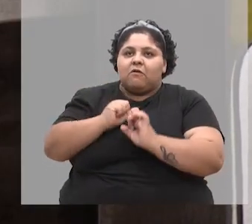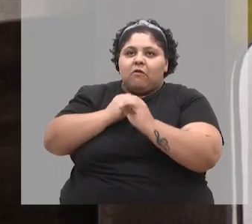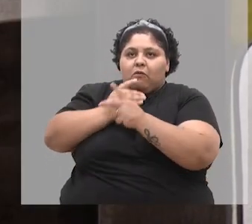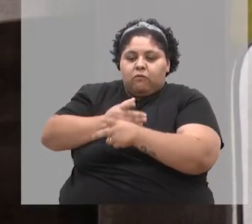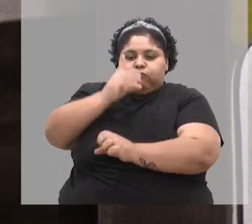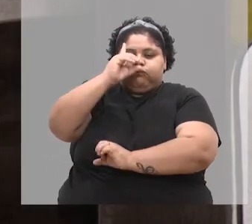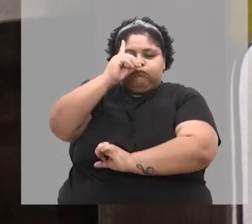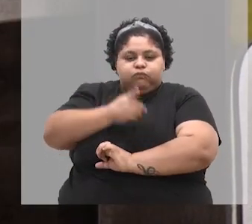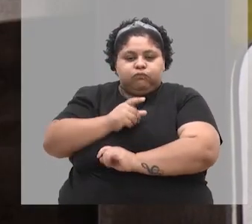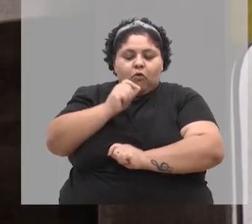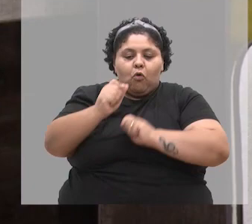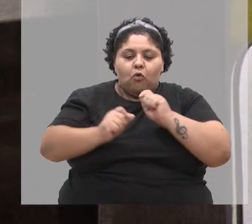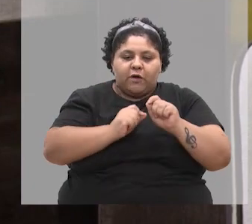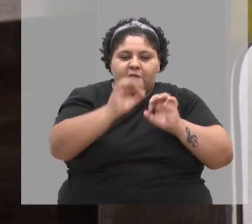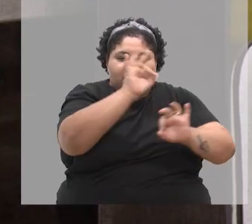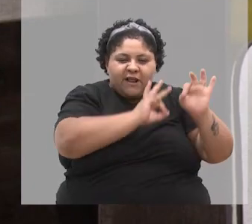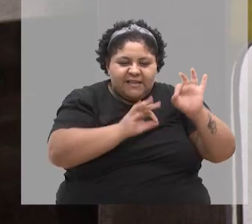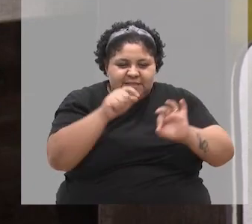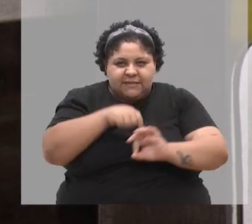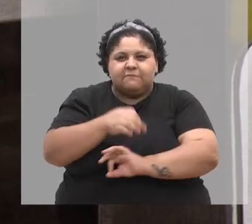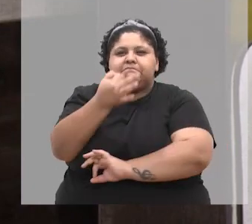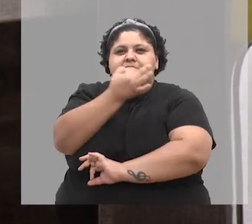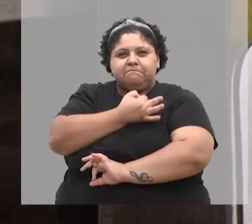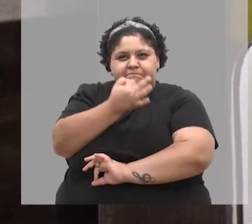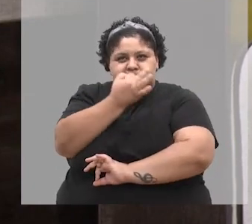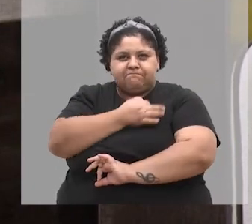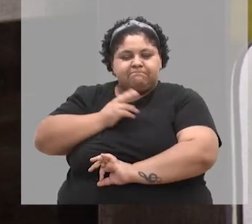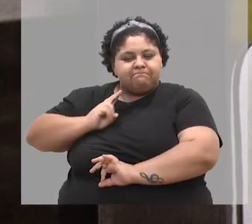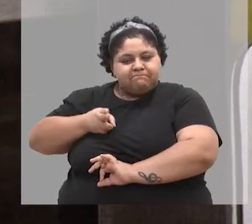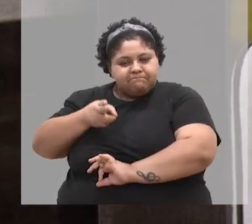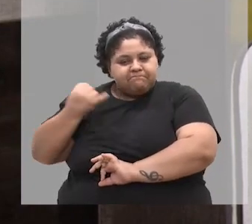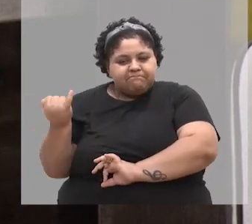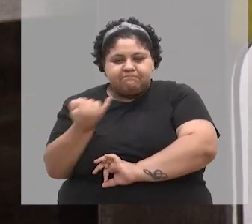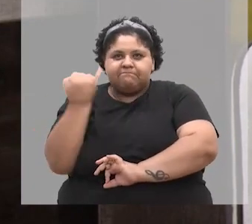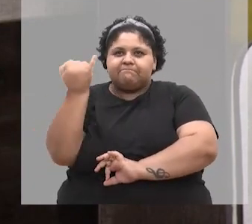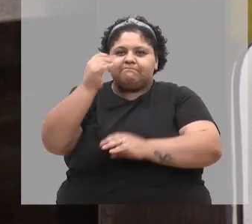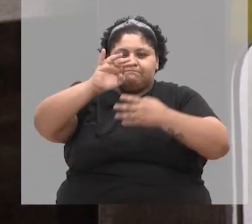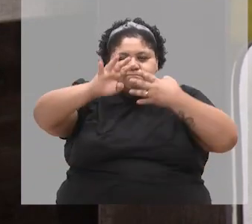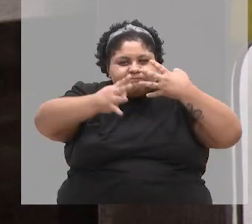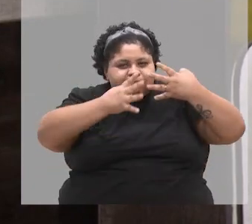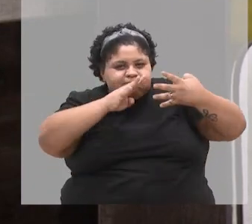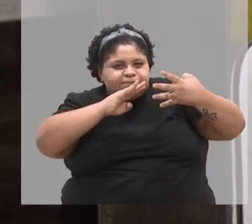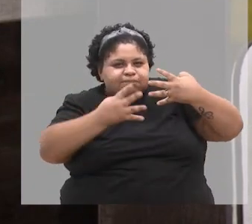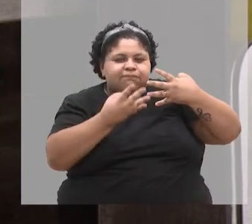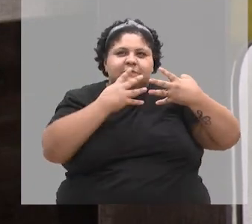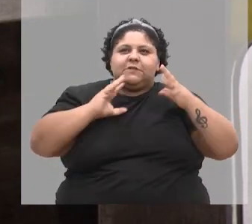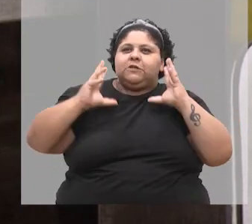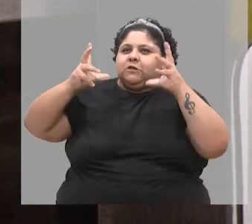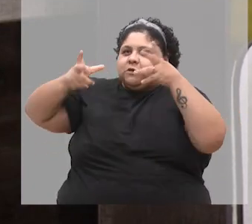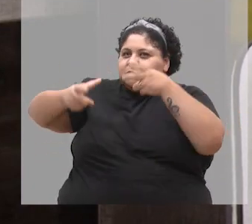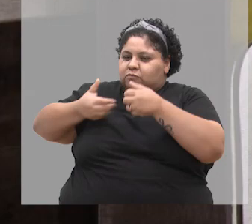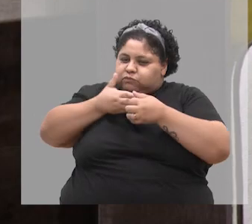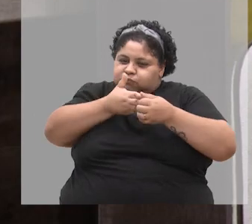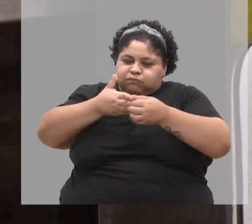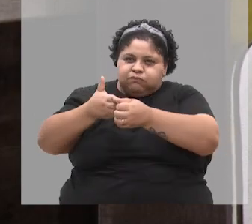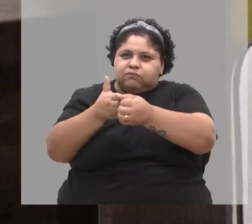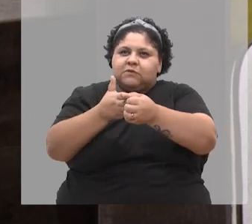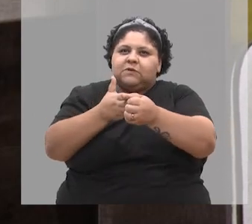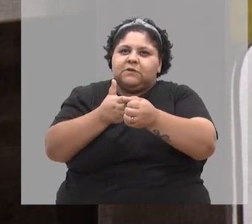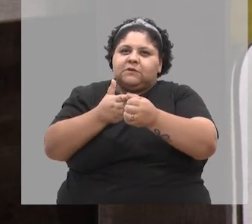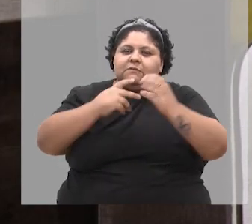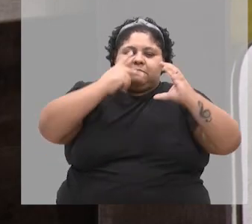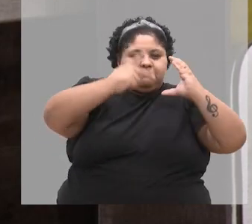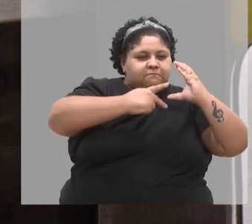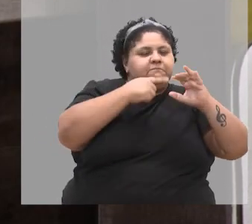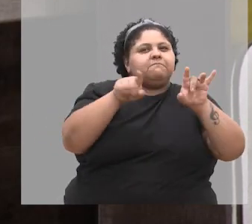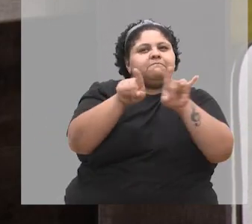a respeito das ações do mandato, do que estamos planejando para Caxias do Sul. Sempre importante essa transparência com todos aqueles que